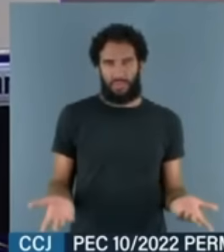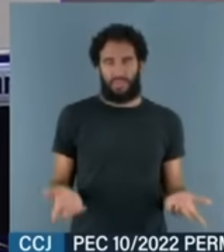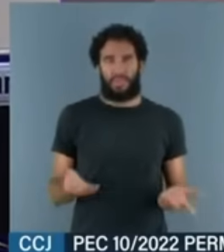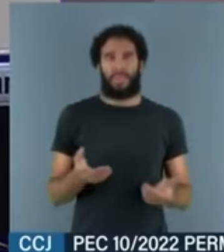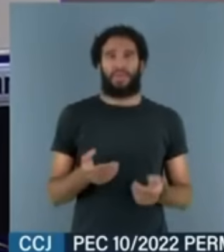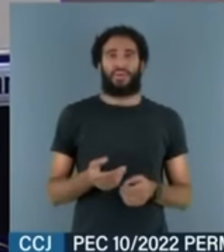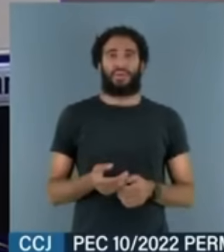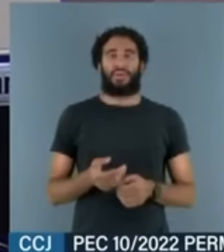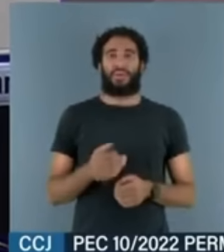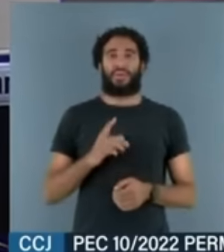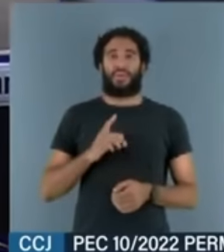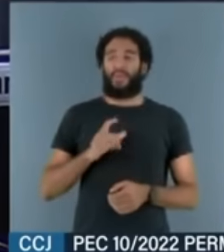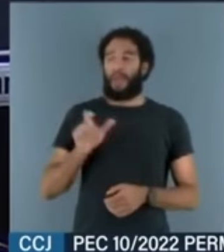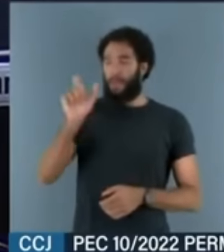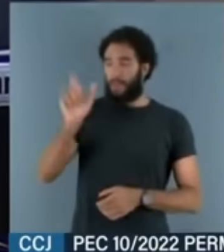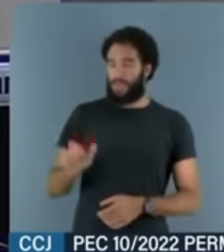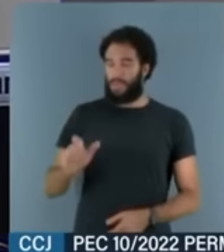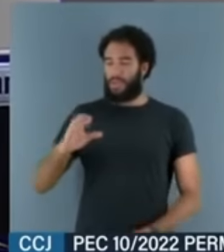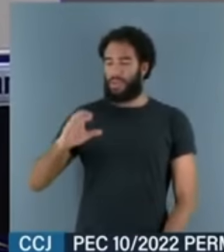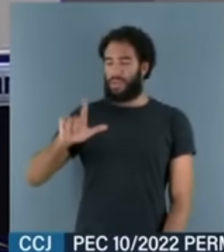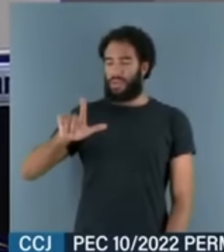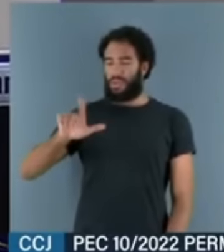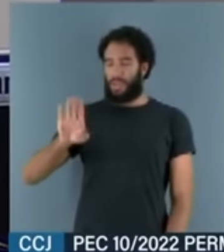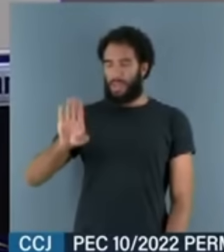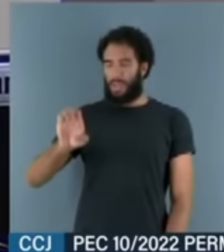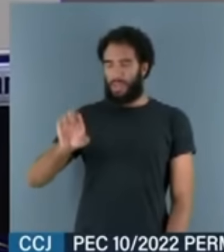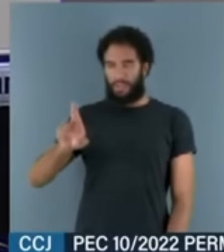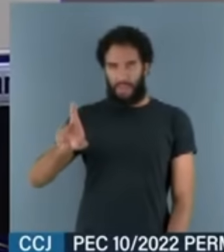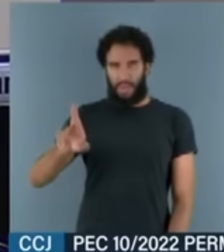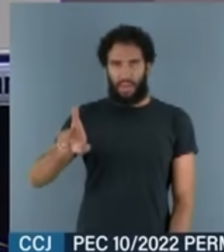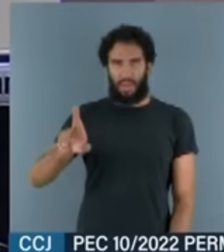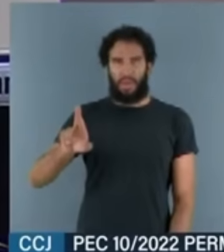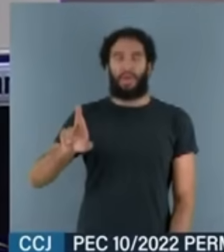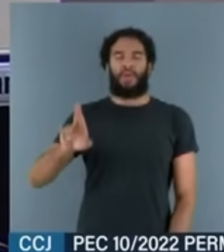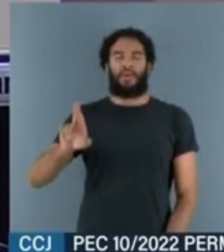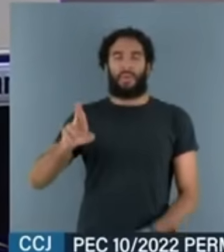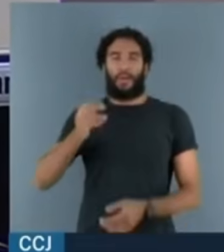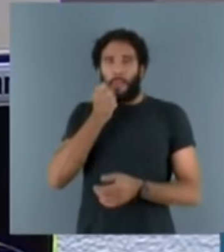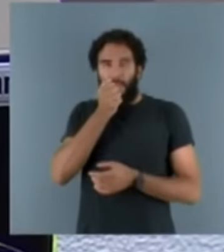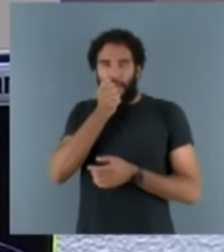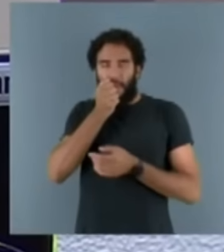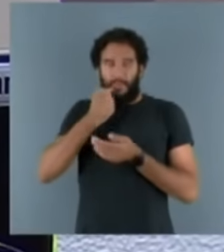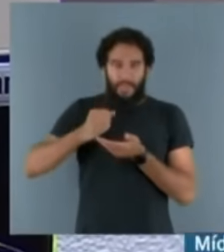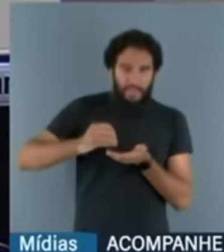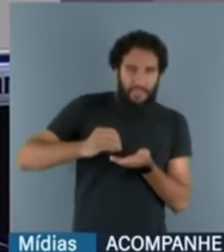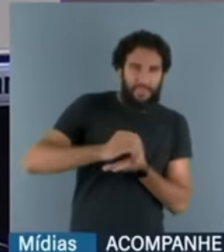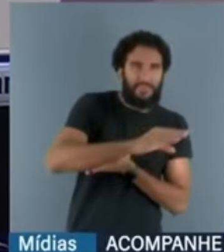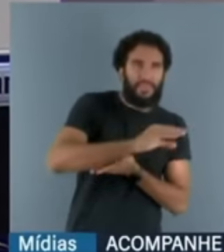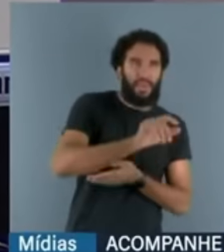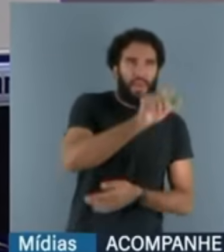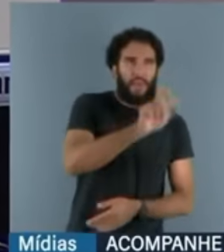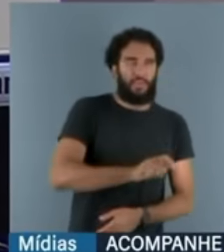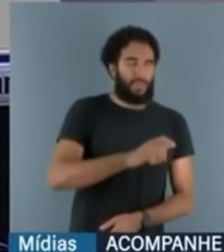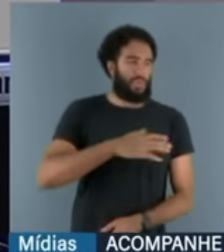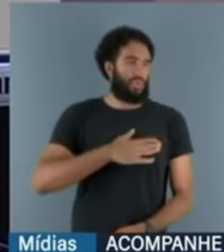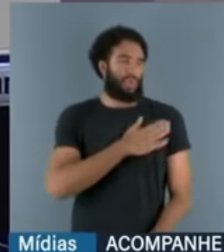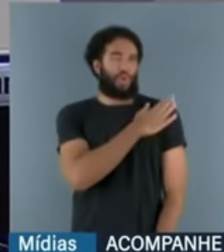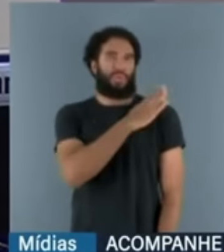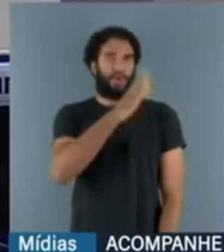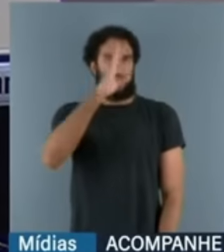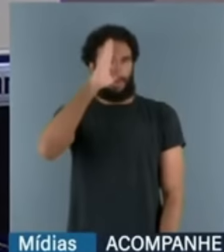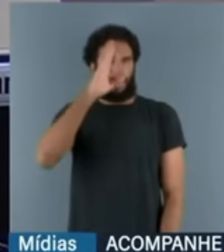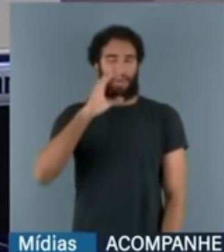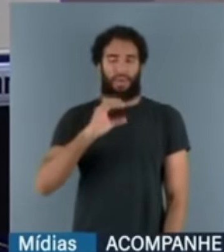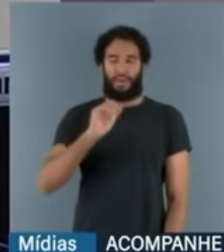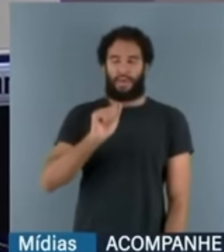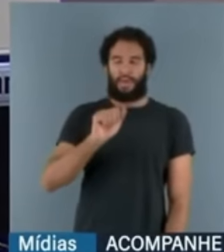do Kleber Rosa, e em seguida o senhor encaminha o mesmo áudio, por exemplo, ao Coronel Casemiro, né?